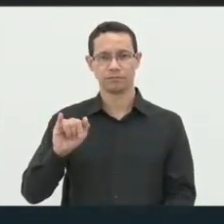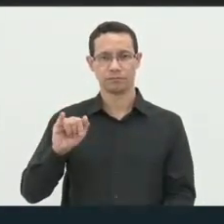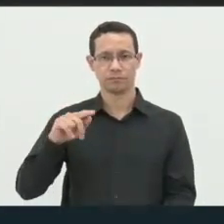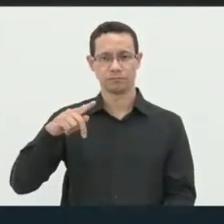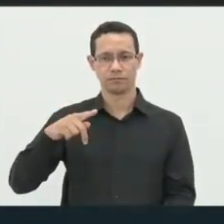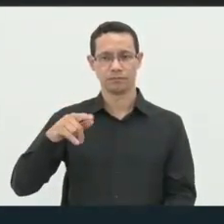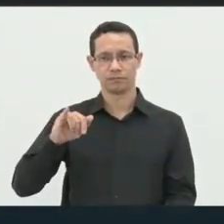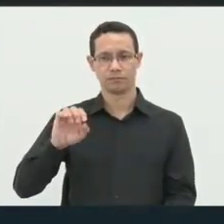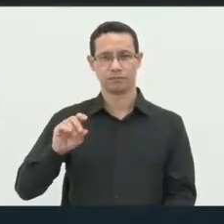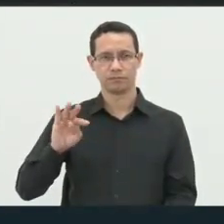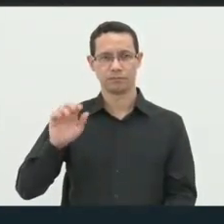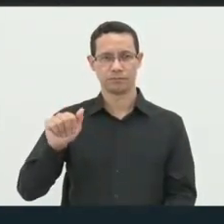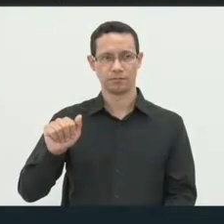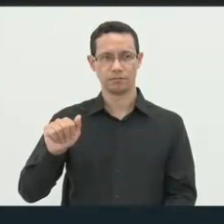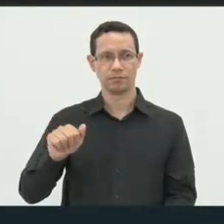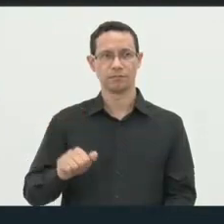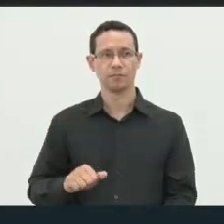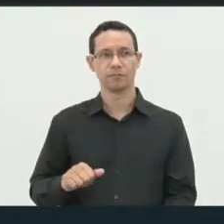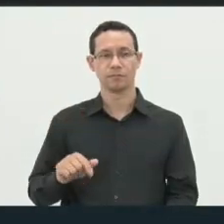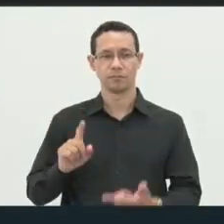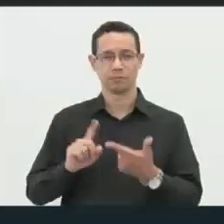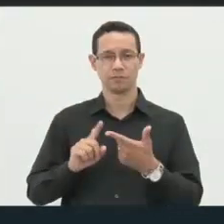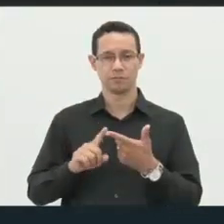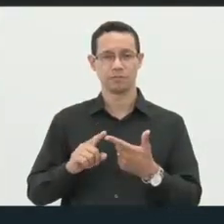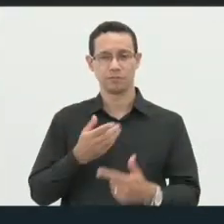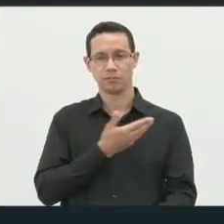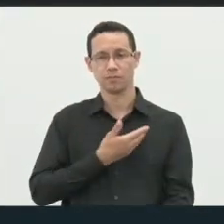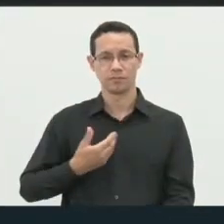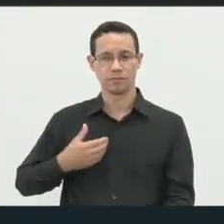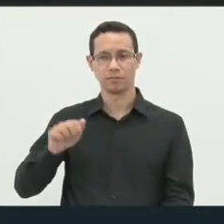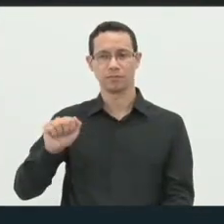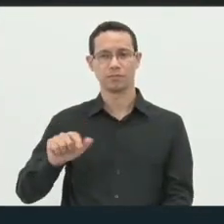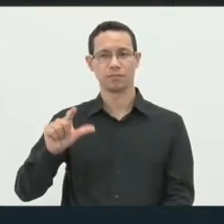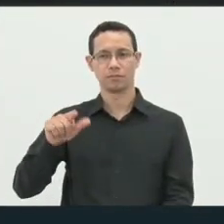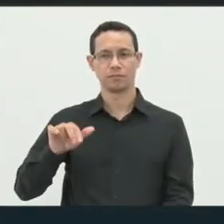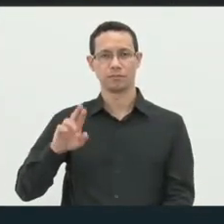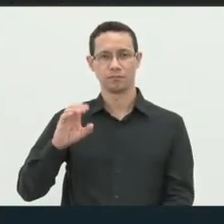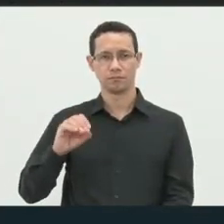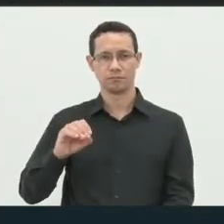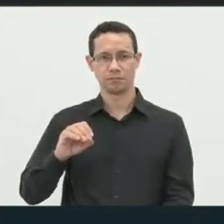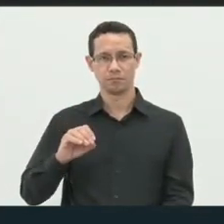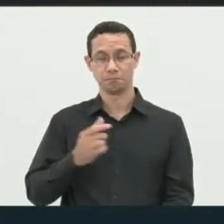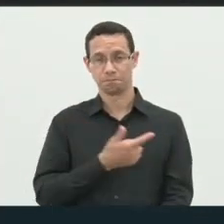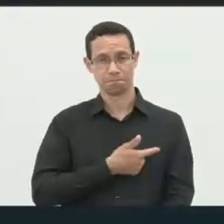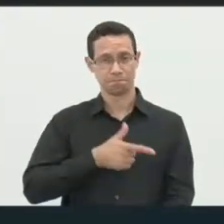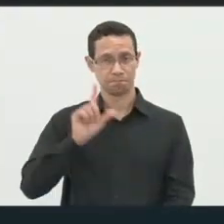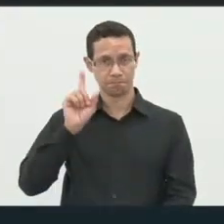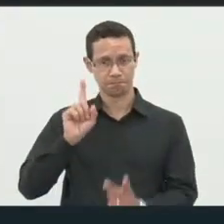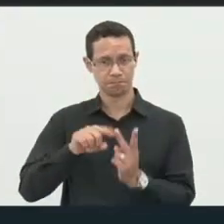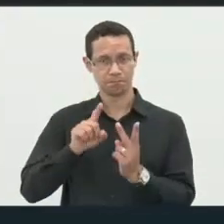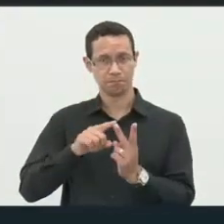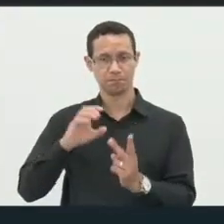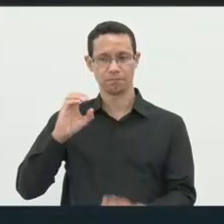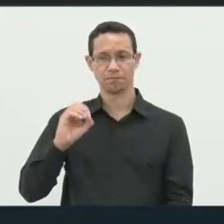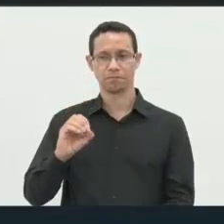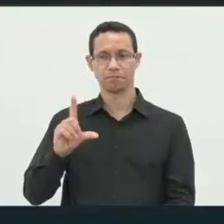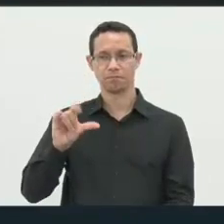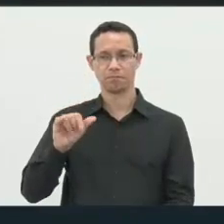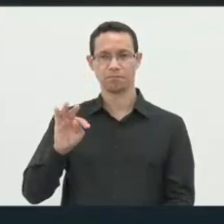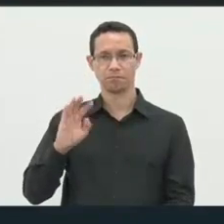governo Almeida e o Olinto Neto que além de militante